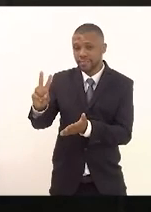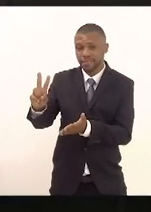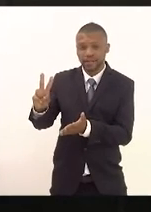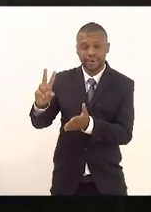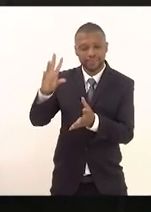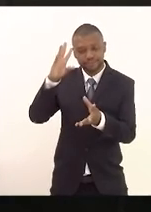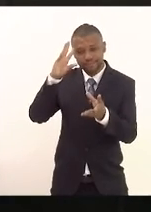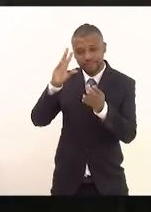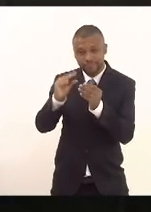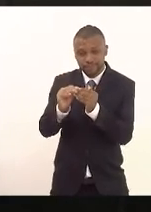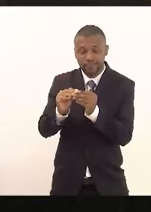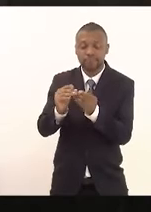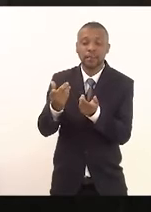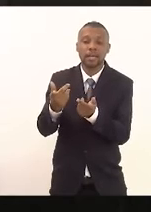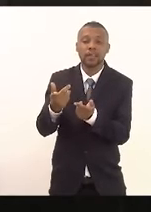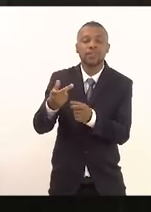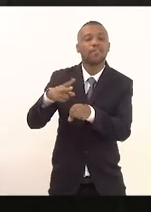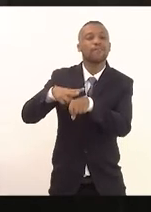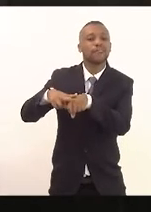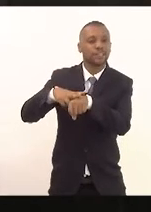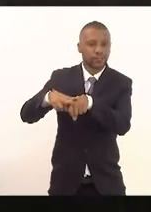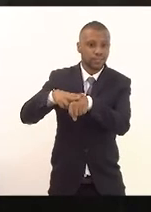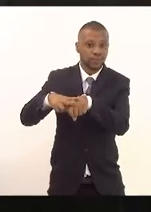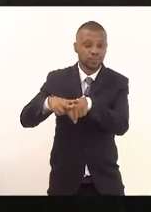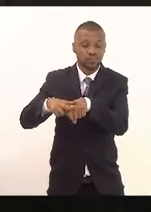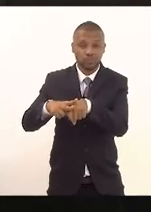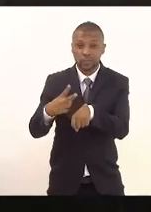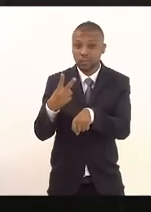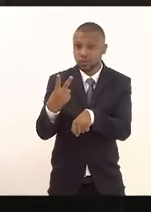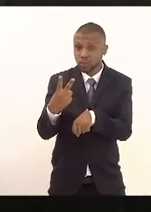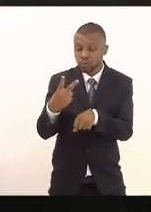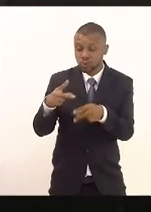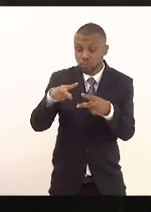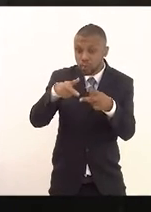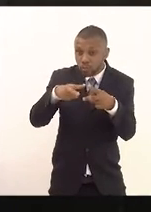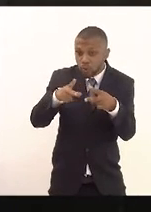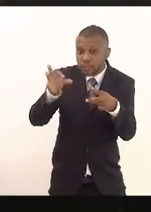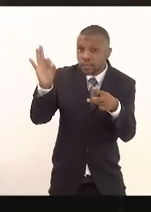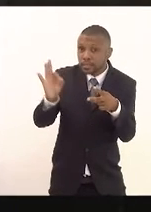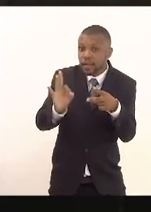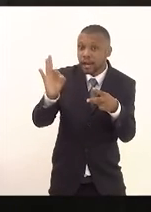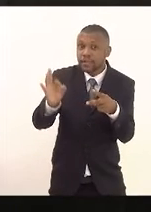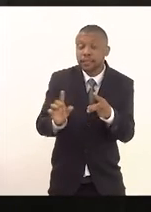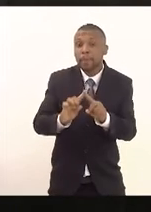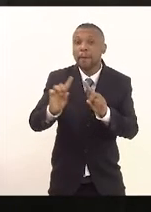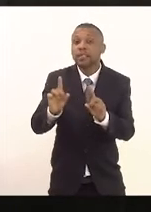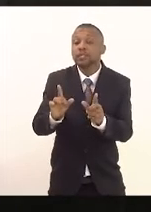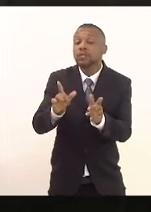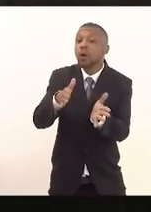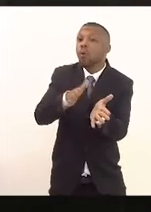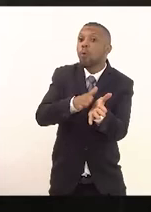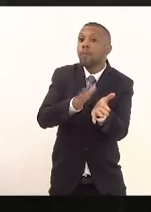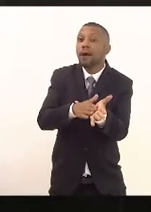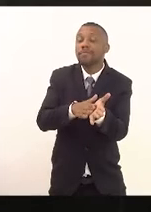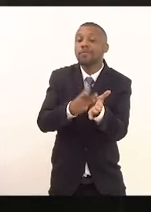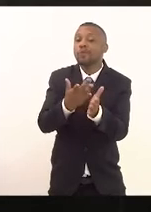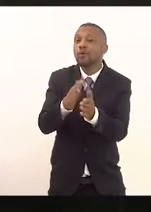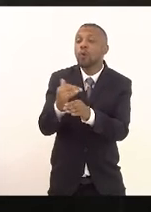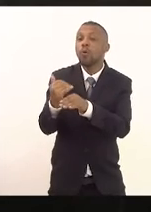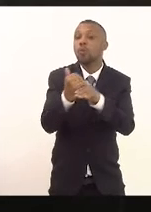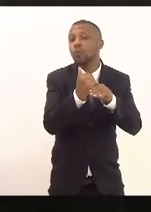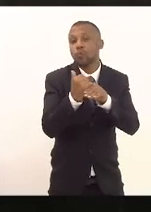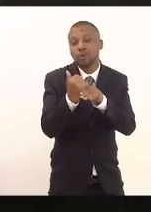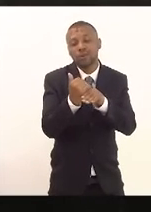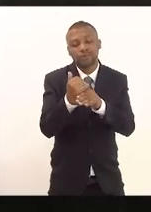verdinho fazia duas e uma eram duas taxas mais cobrava como uma só isso